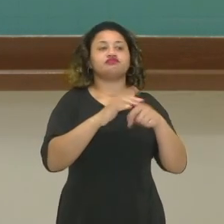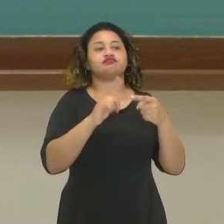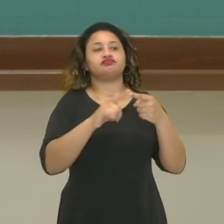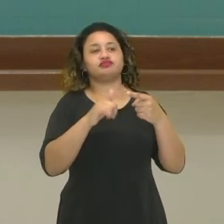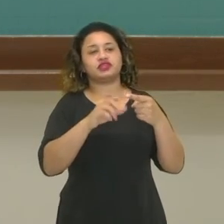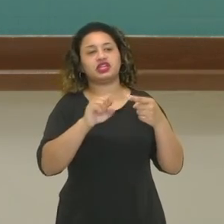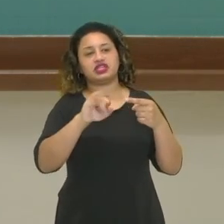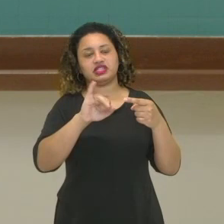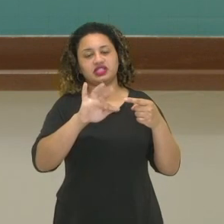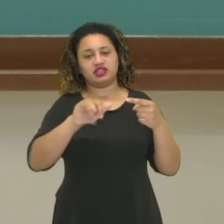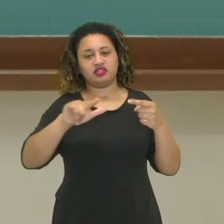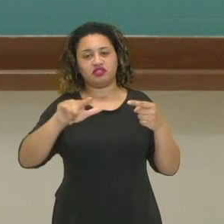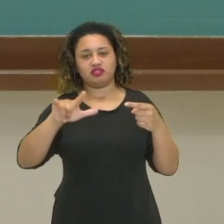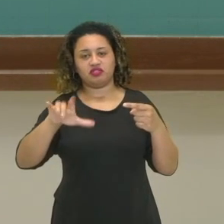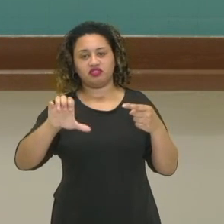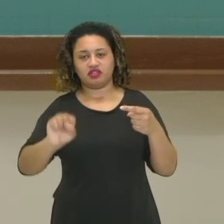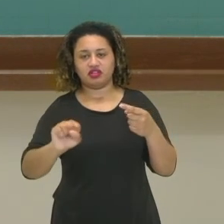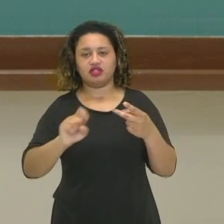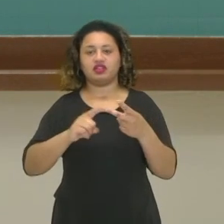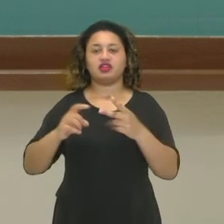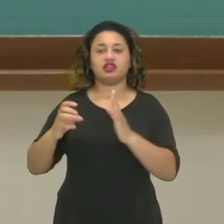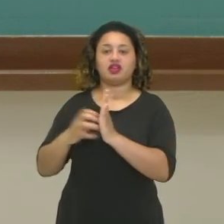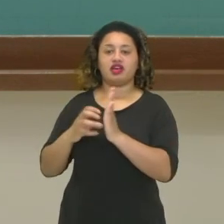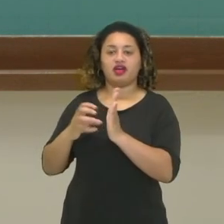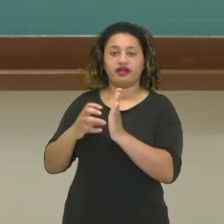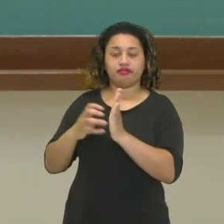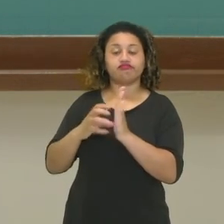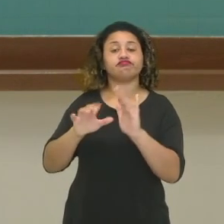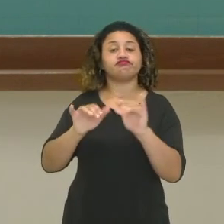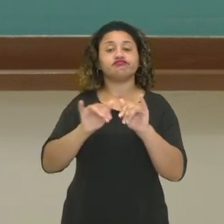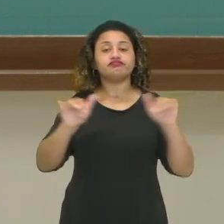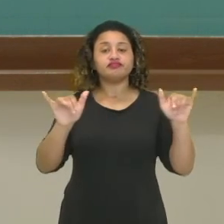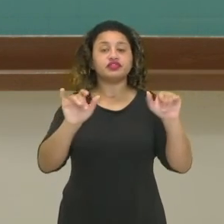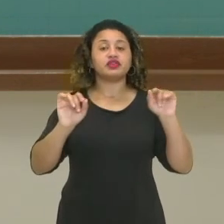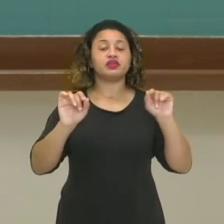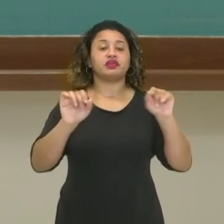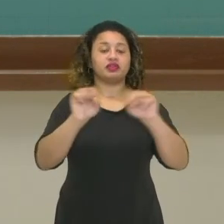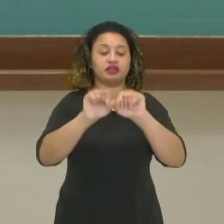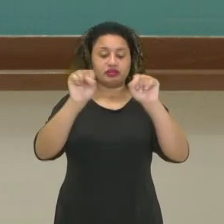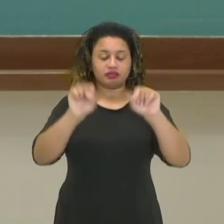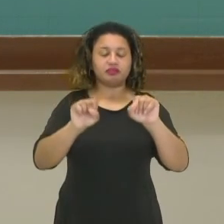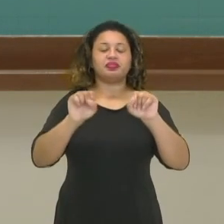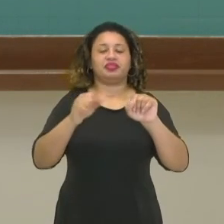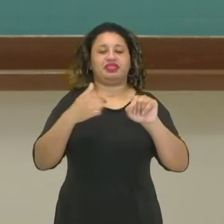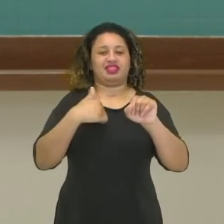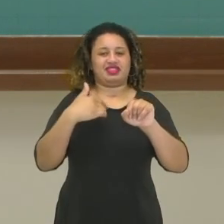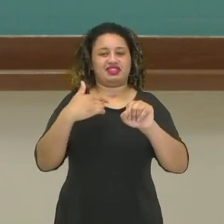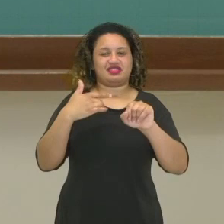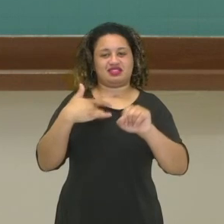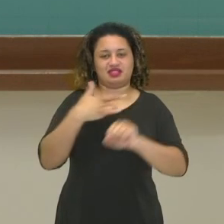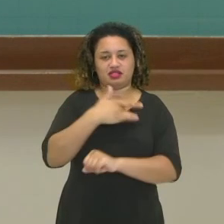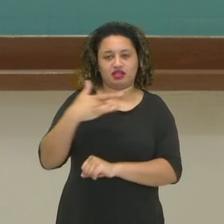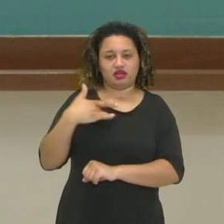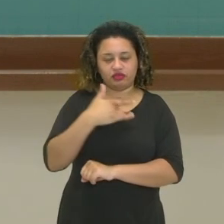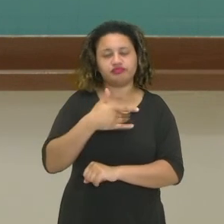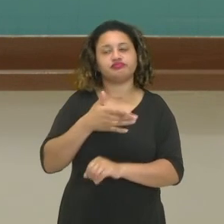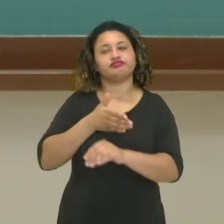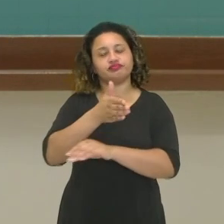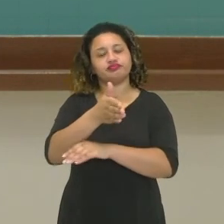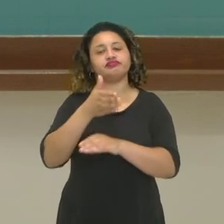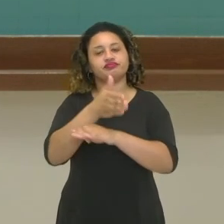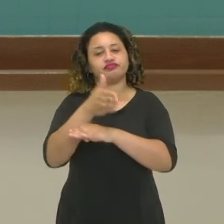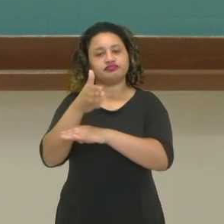como AIDS, que ela vai ser notificada lá no sistema de saúde. Você faz um acompanhamento